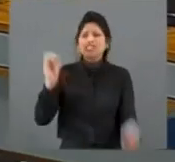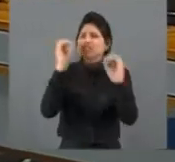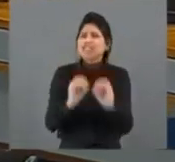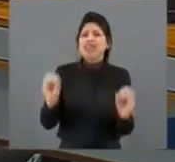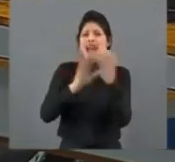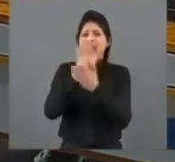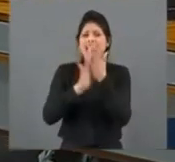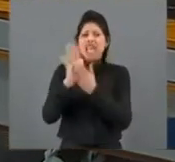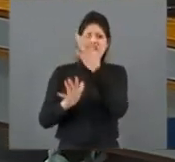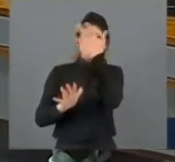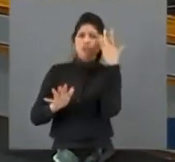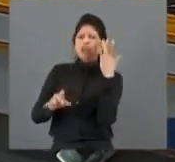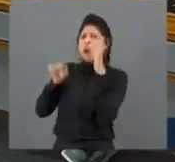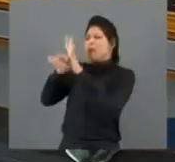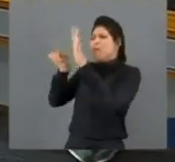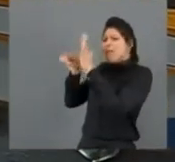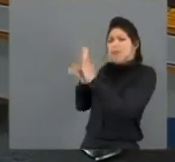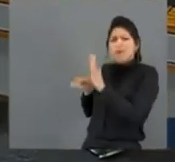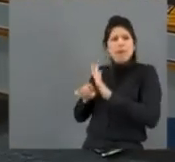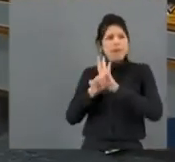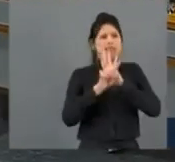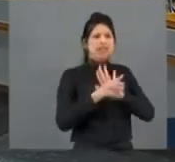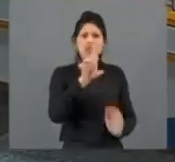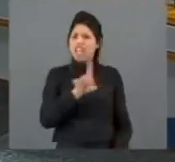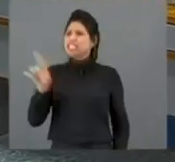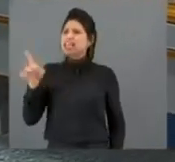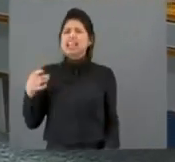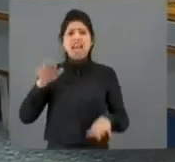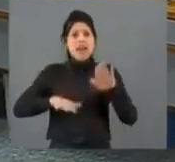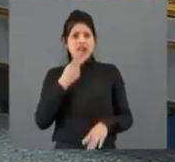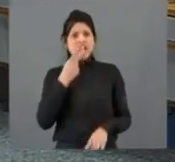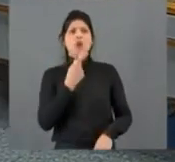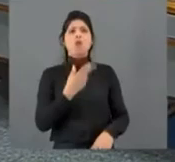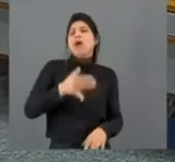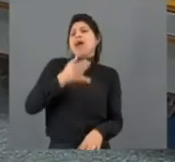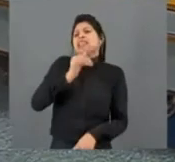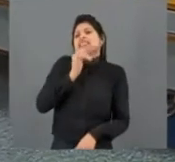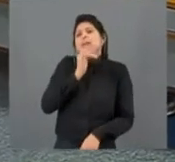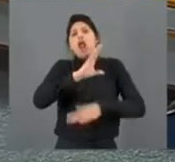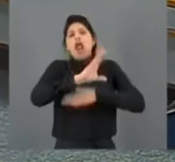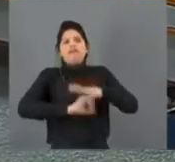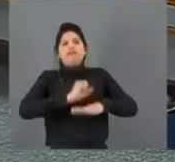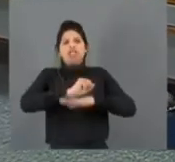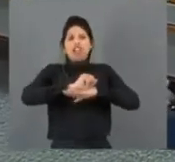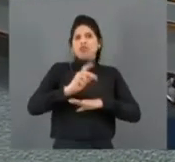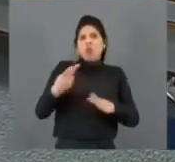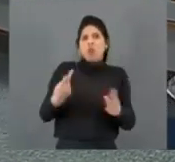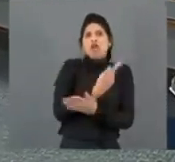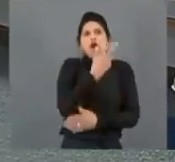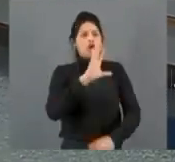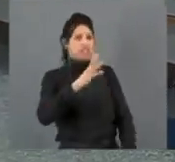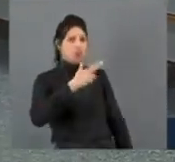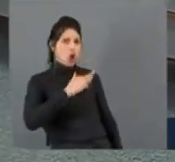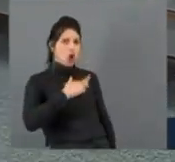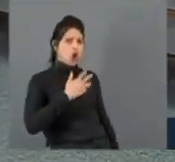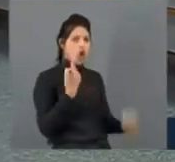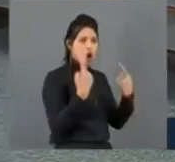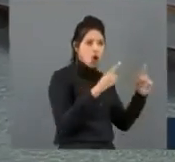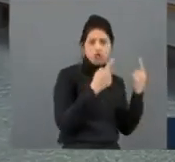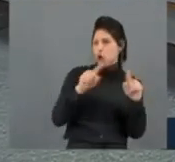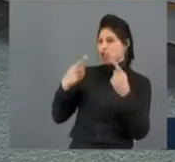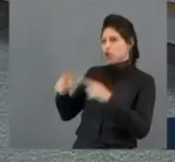se queixa na esquerda, quando fala, por exemplo, de Operação Lava Jato, não entrarei no mérito, sobre Lula ou quem quer que seja, querem sempre